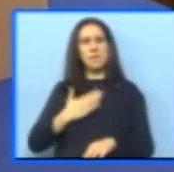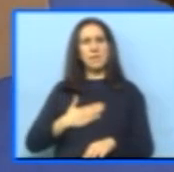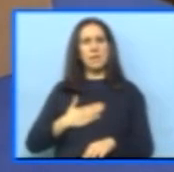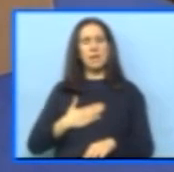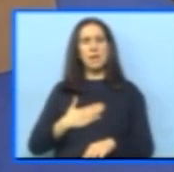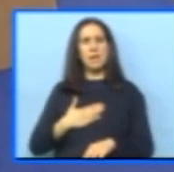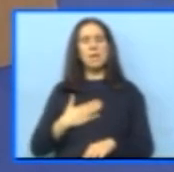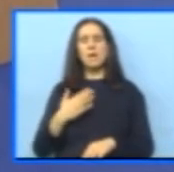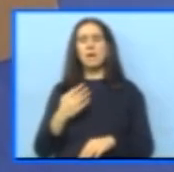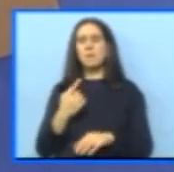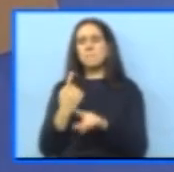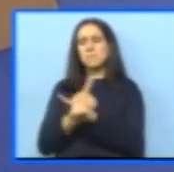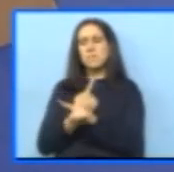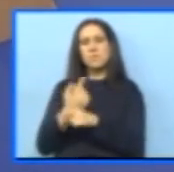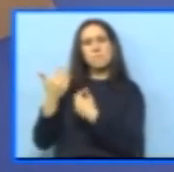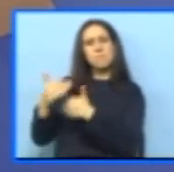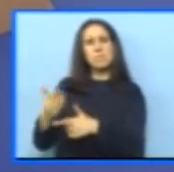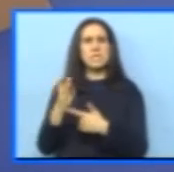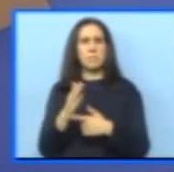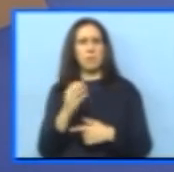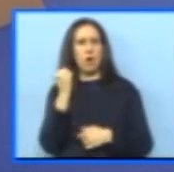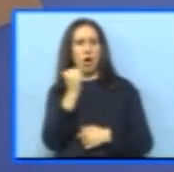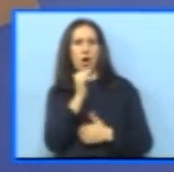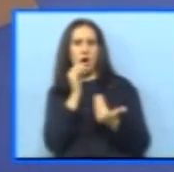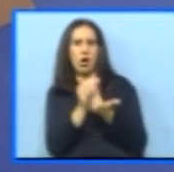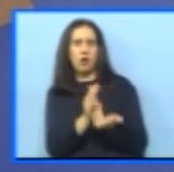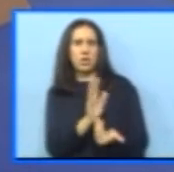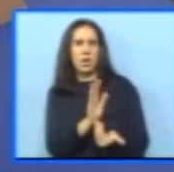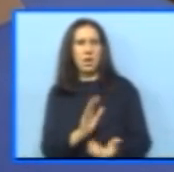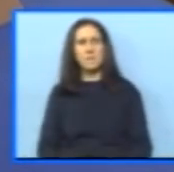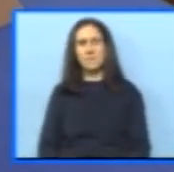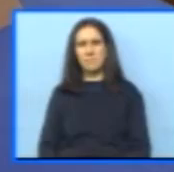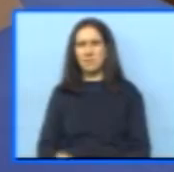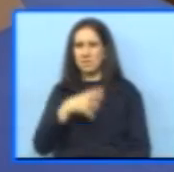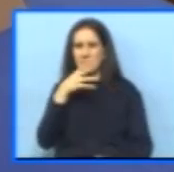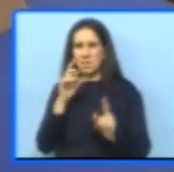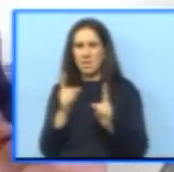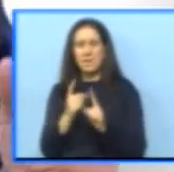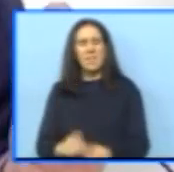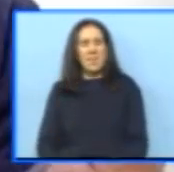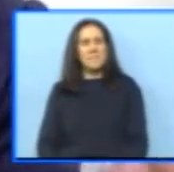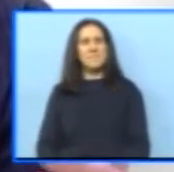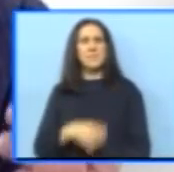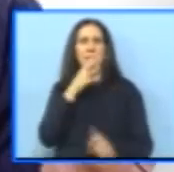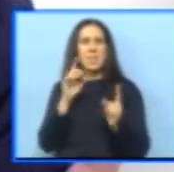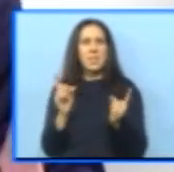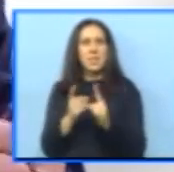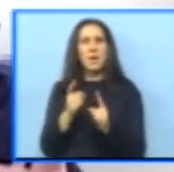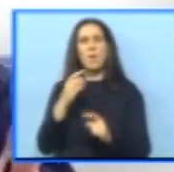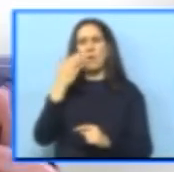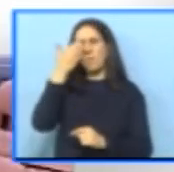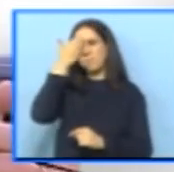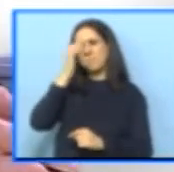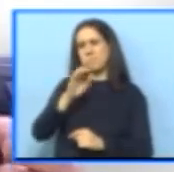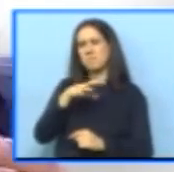muito a questões, sei lá, por exemplo, o não matar com uma casuística breve, muito breve, o adultério com uma